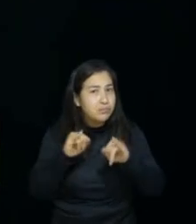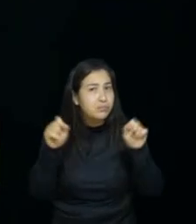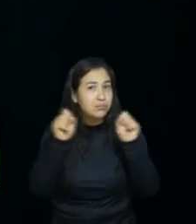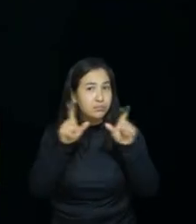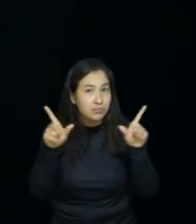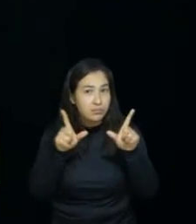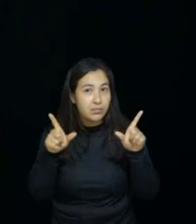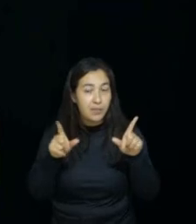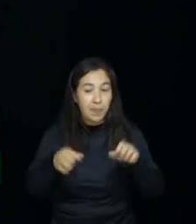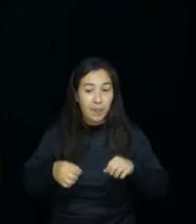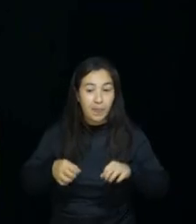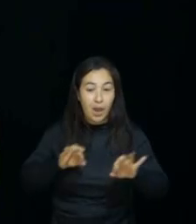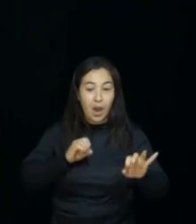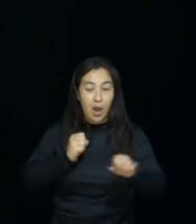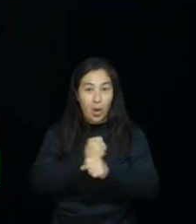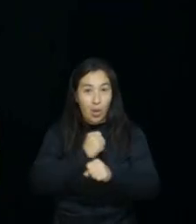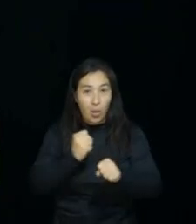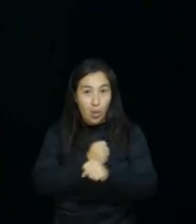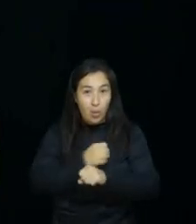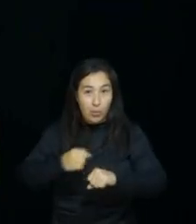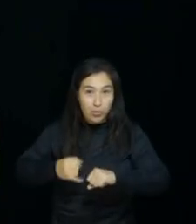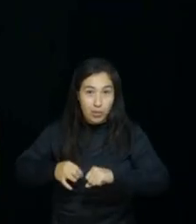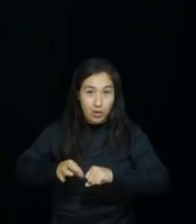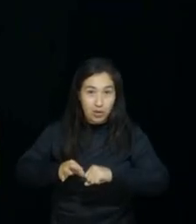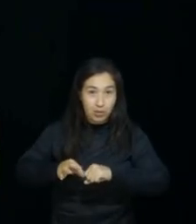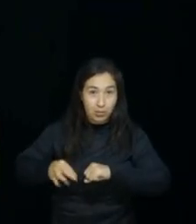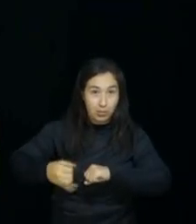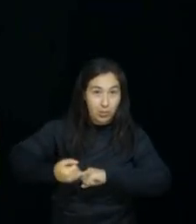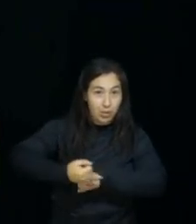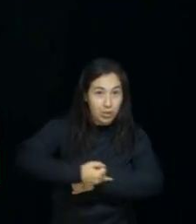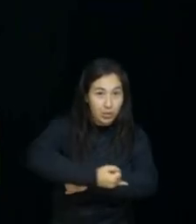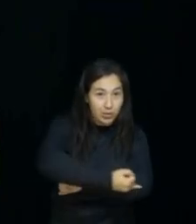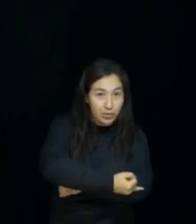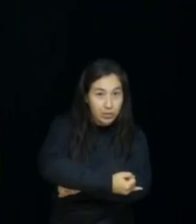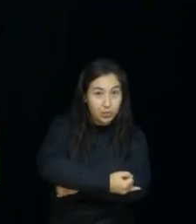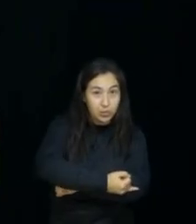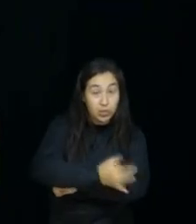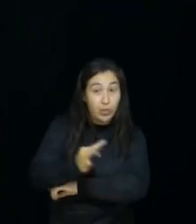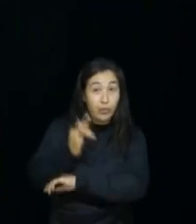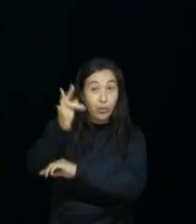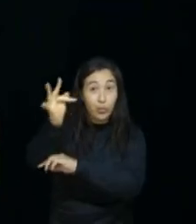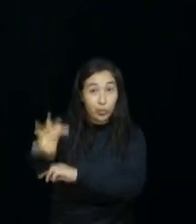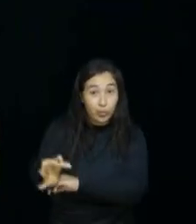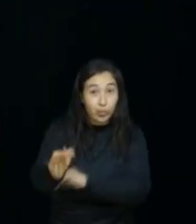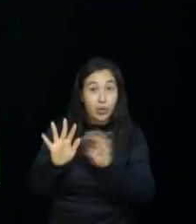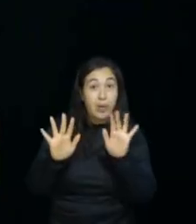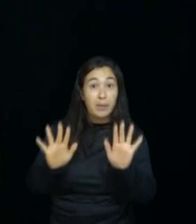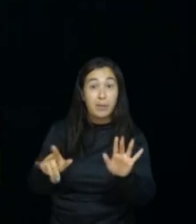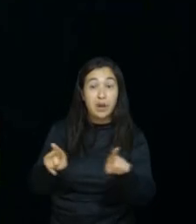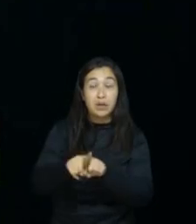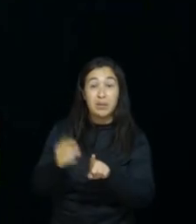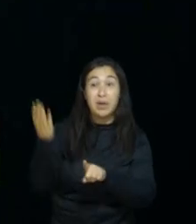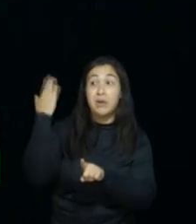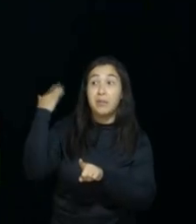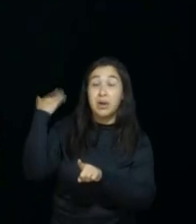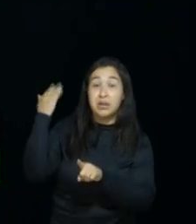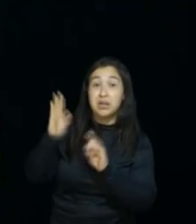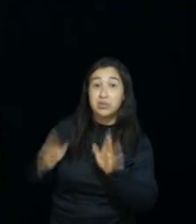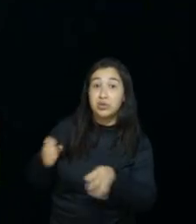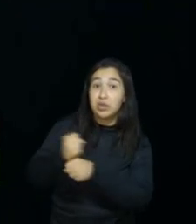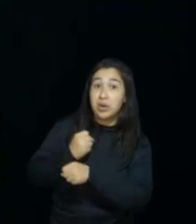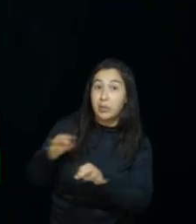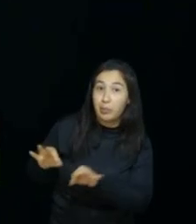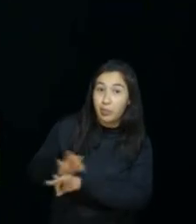obras de infraestrutura que virão pela frente, mas aquelas que já existem, principalmente aqui nessa região, seja refeito